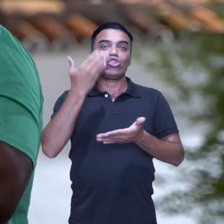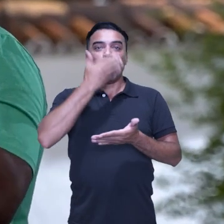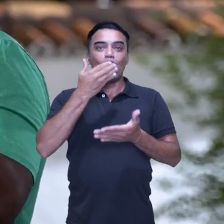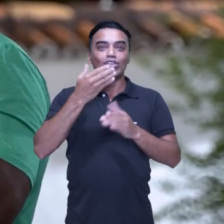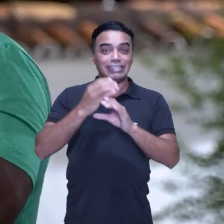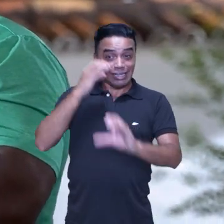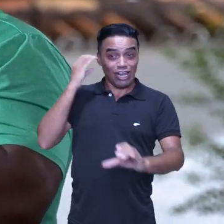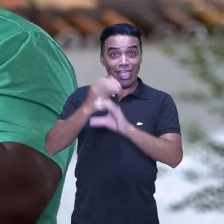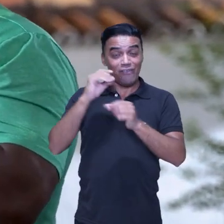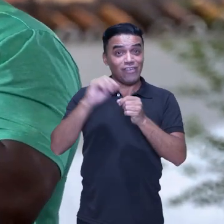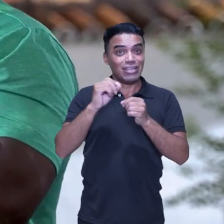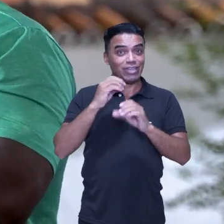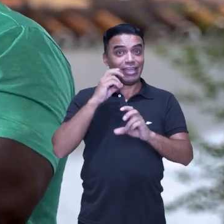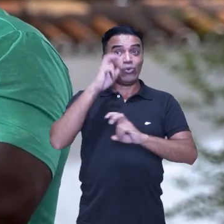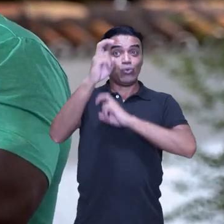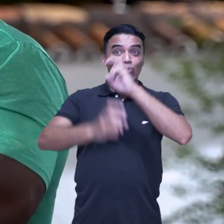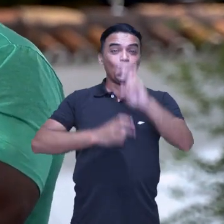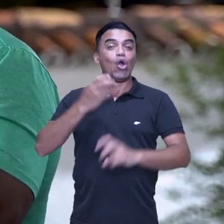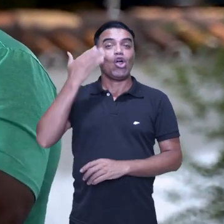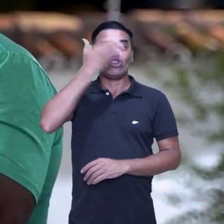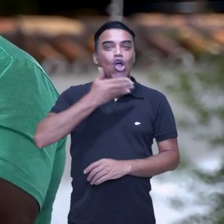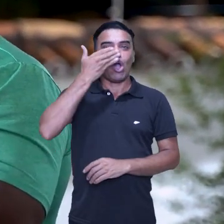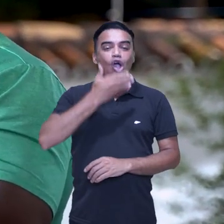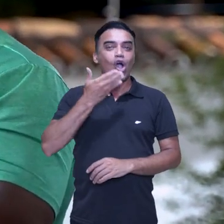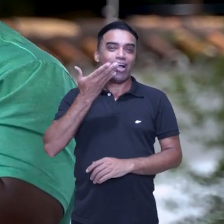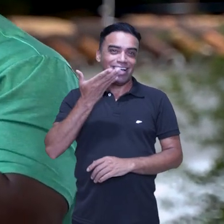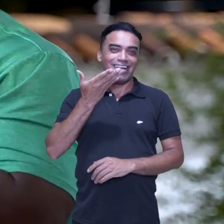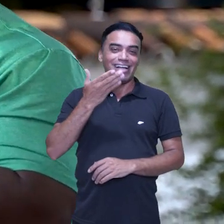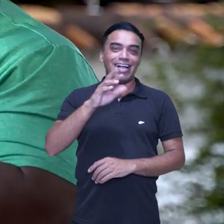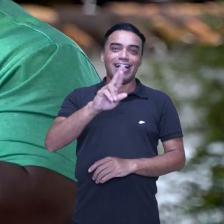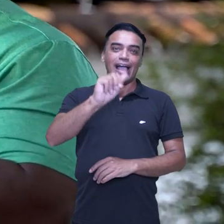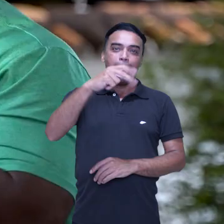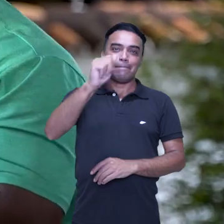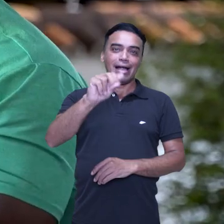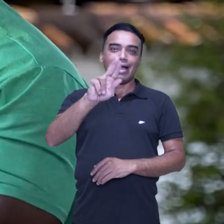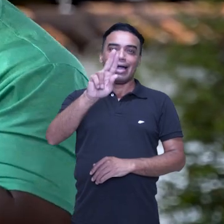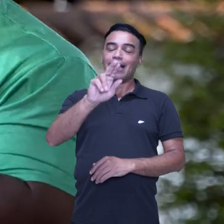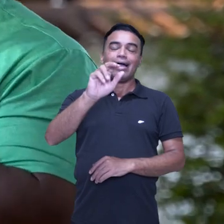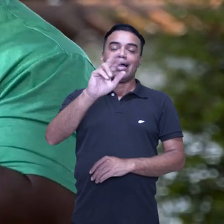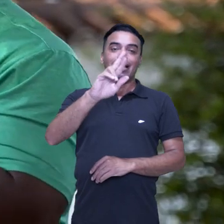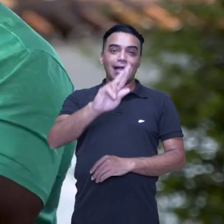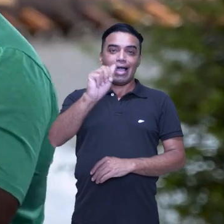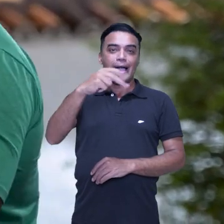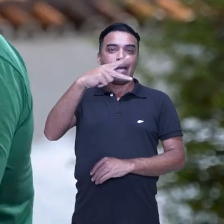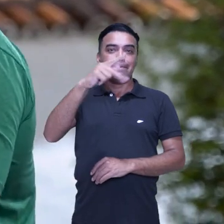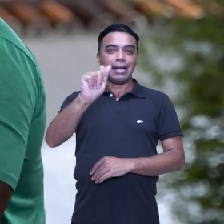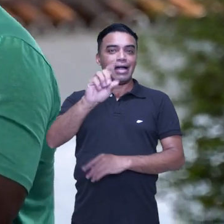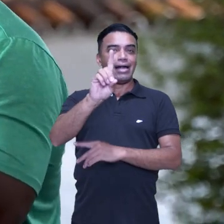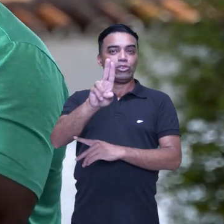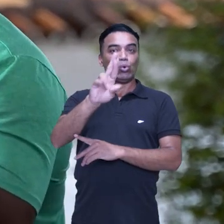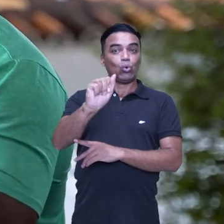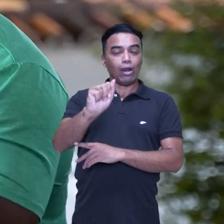de rapadura. Mas, assim, outro dia eu dei uma palestra para umas crianças lá, a hora que eles estavam saindo, eles pediram autógrafo,